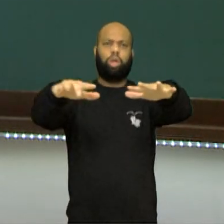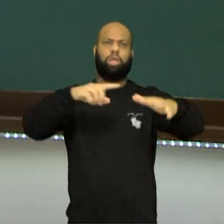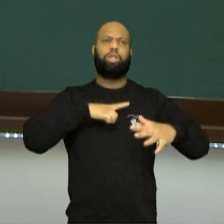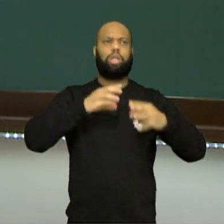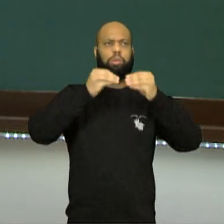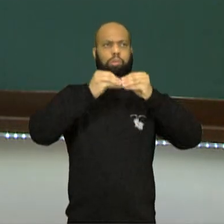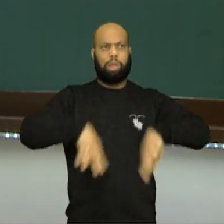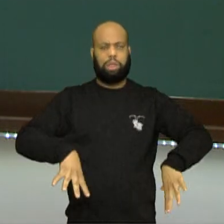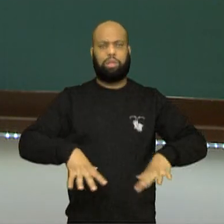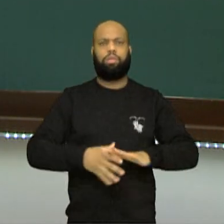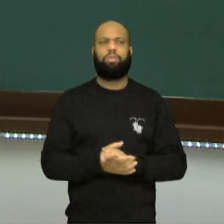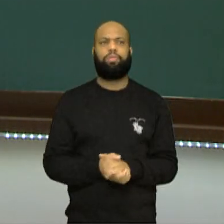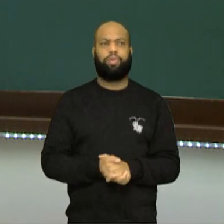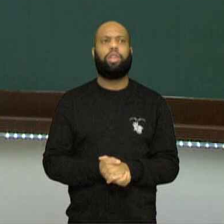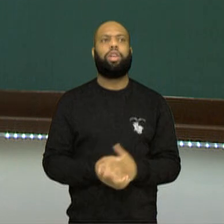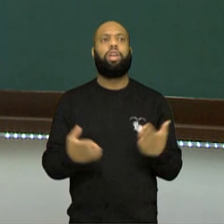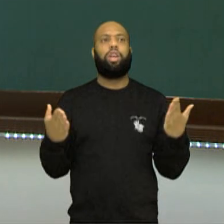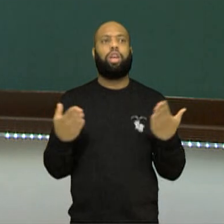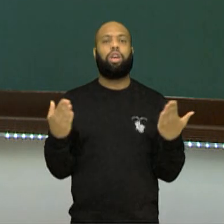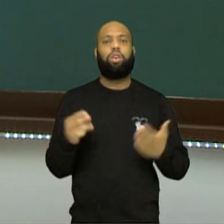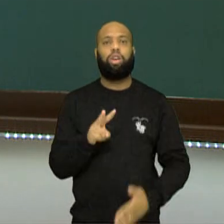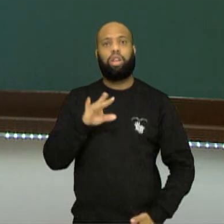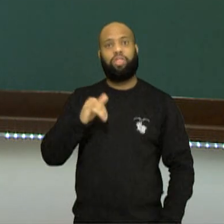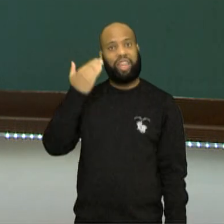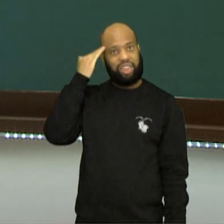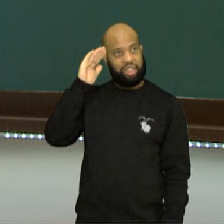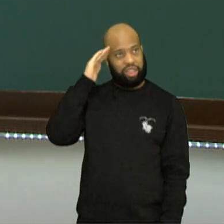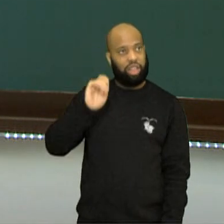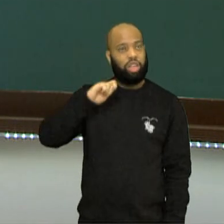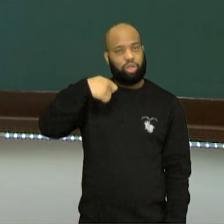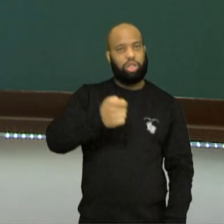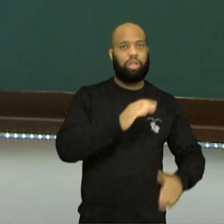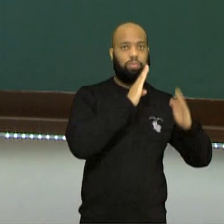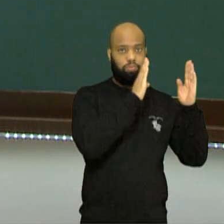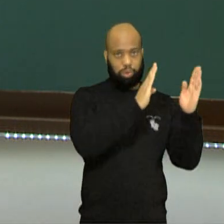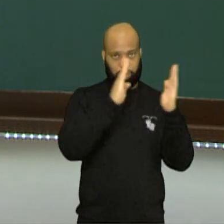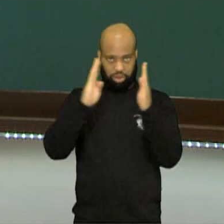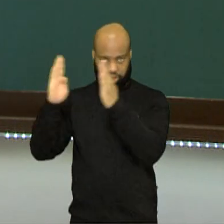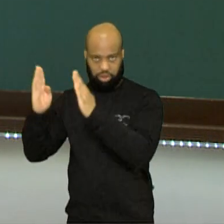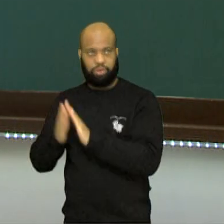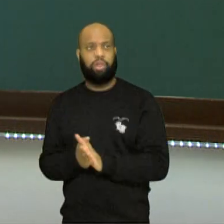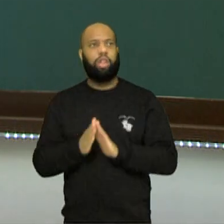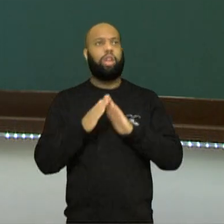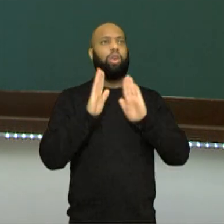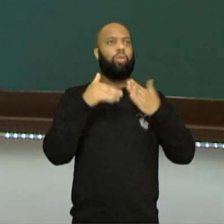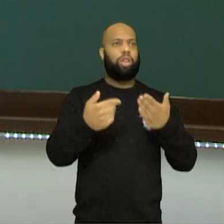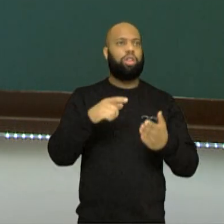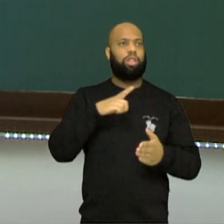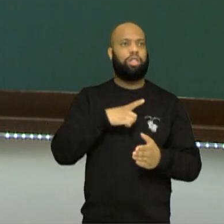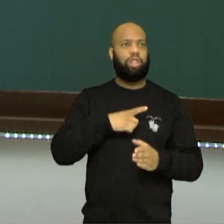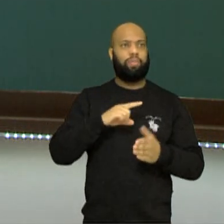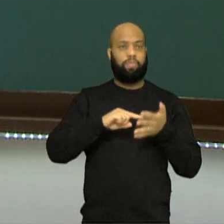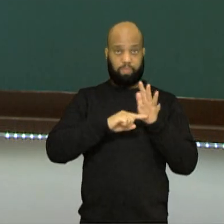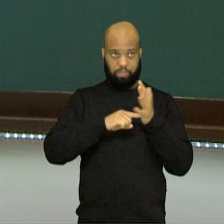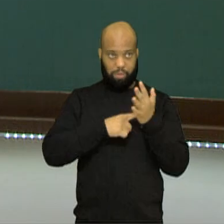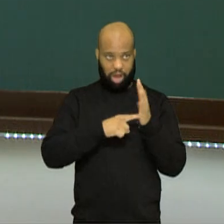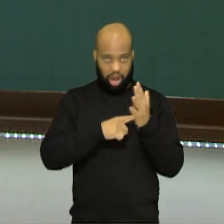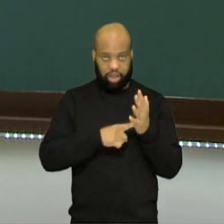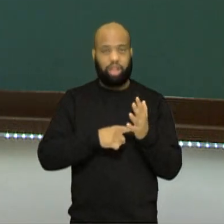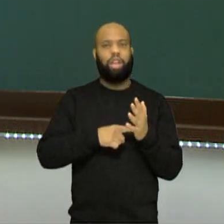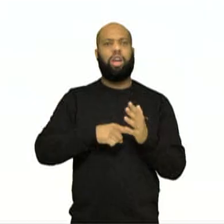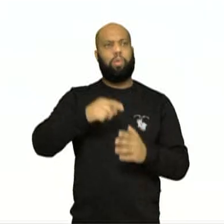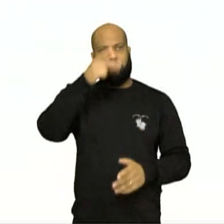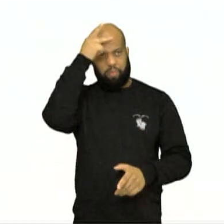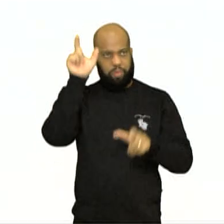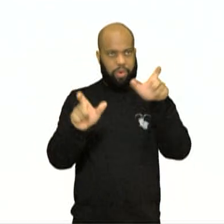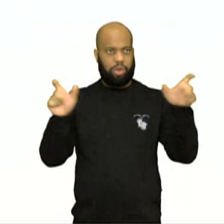população. Então vamos entender mais um pouquinho desse processo? O tráfego intenso de máquinas, de